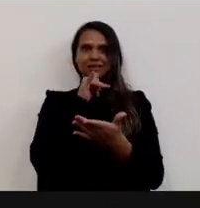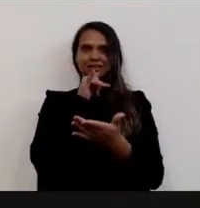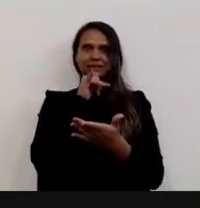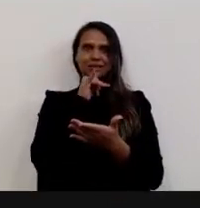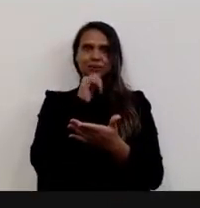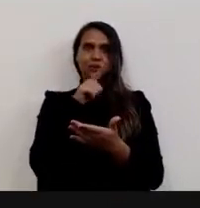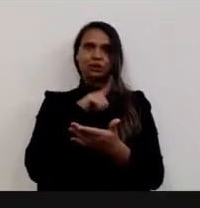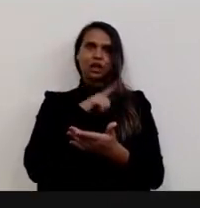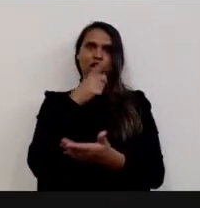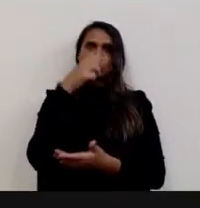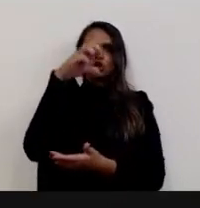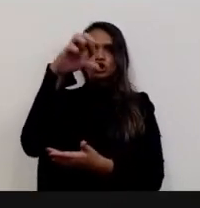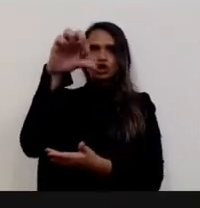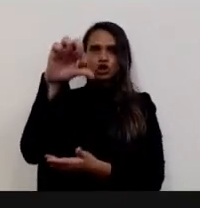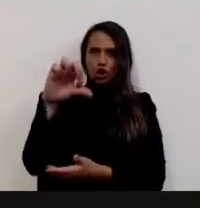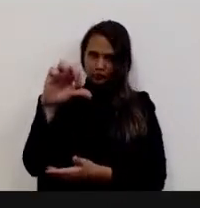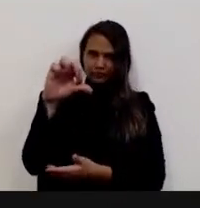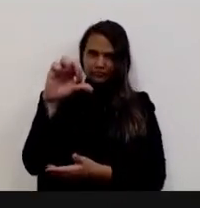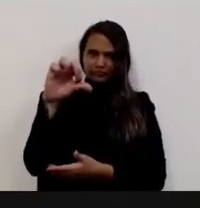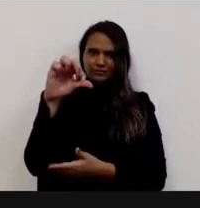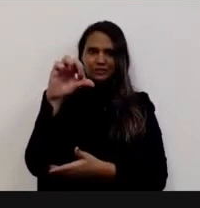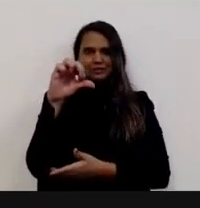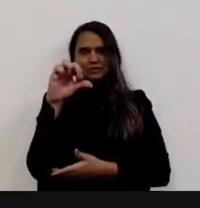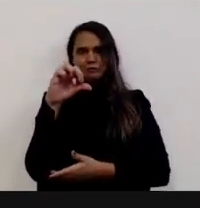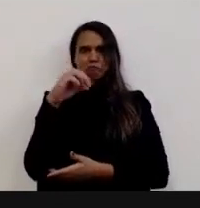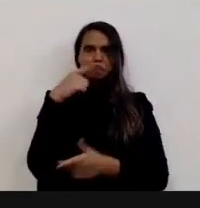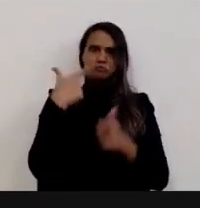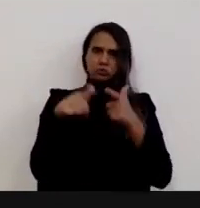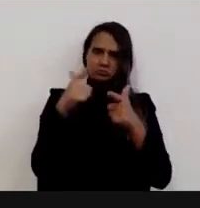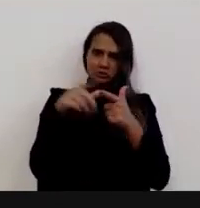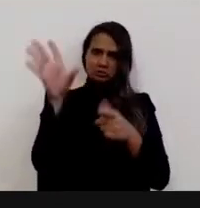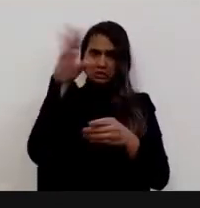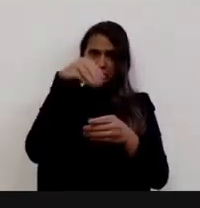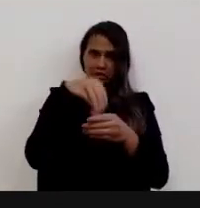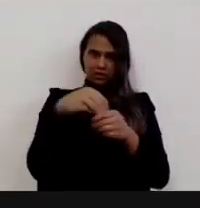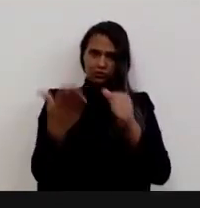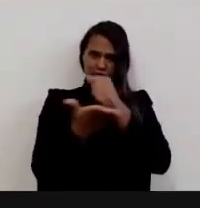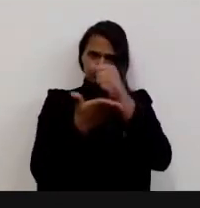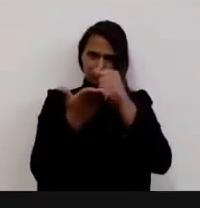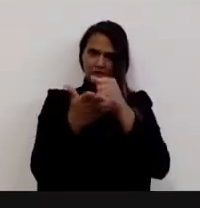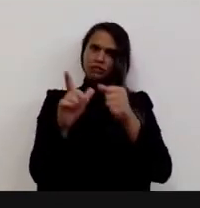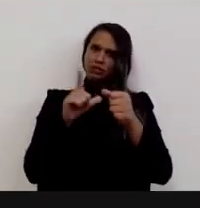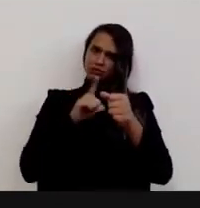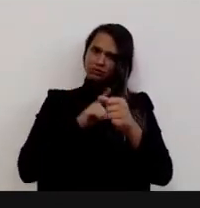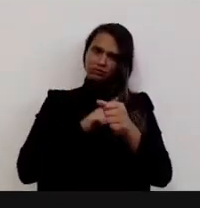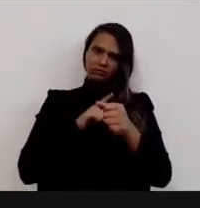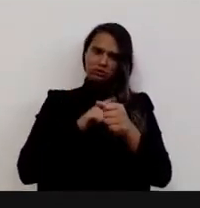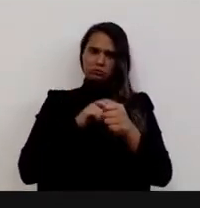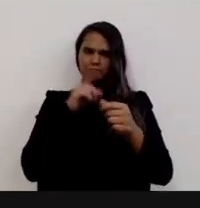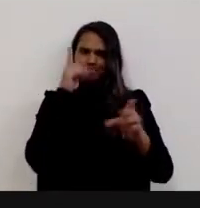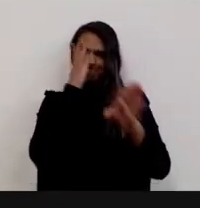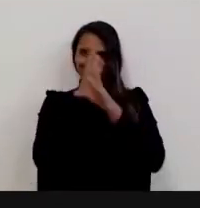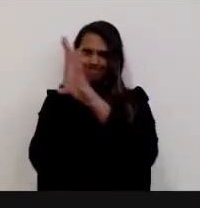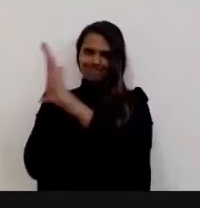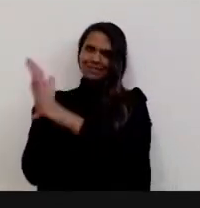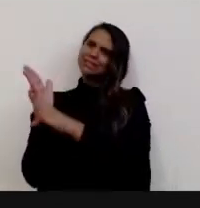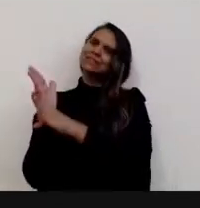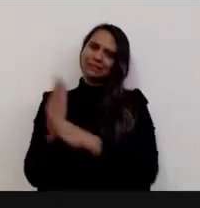tenho 9 anomalias dentro daquela base, se eu detectar as 9, eu tenho 100% de recall.